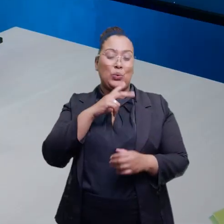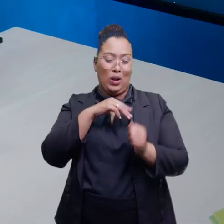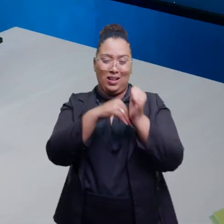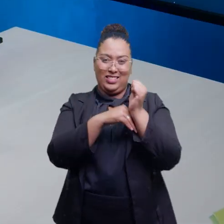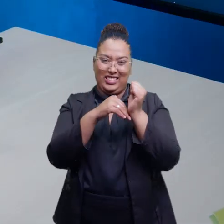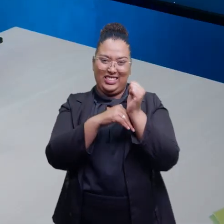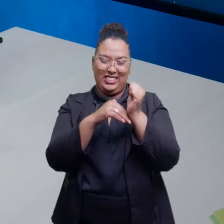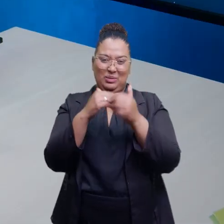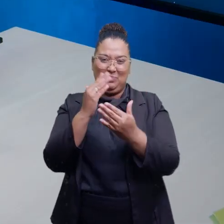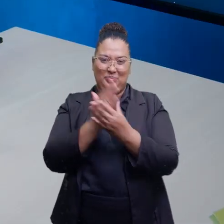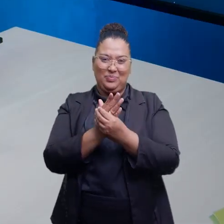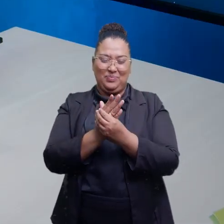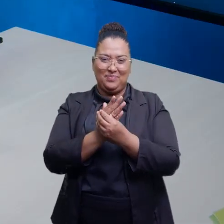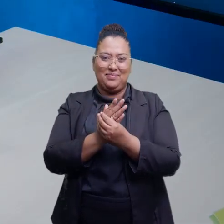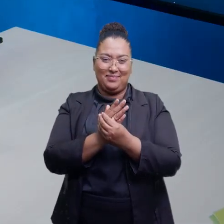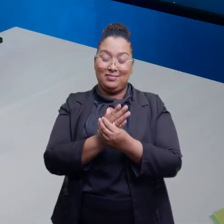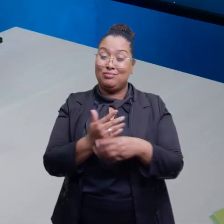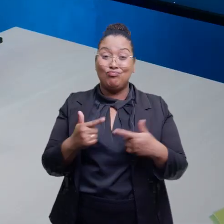você